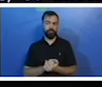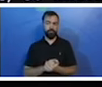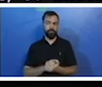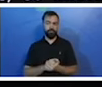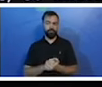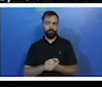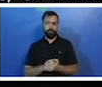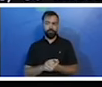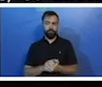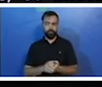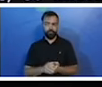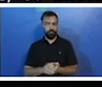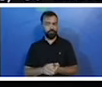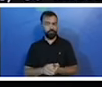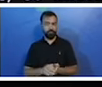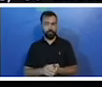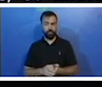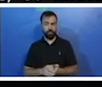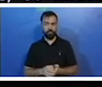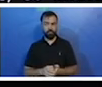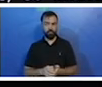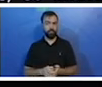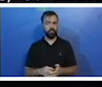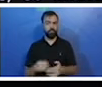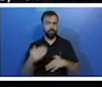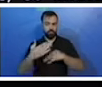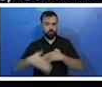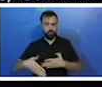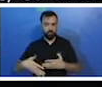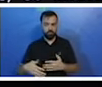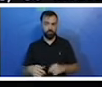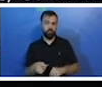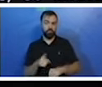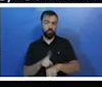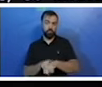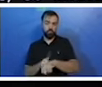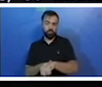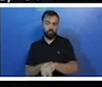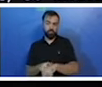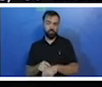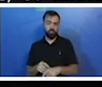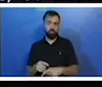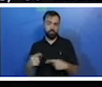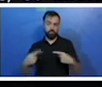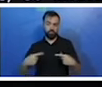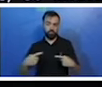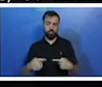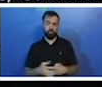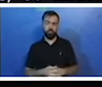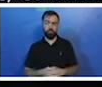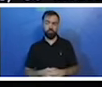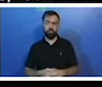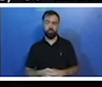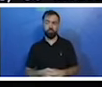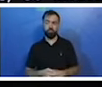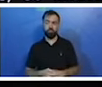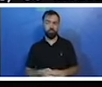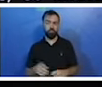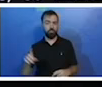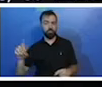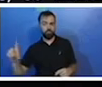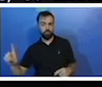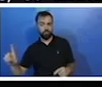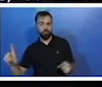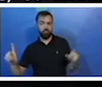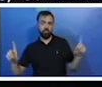estrada nada mais é do que uma prova contra o relógio, né? Os ciclistas vão sair de um determinado lugar e